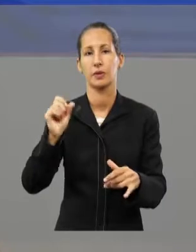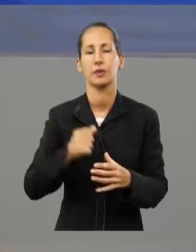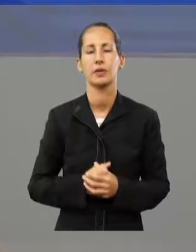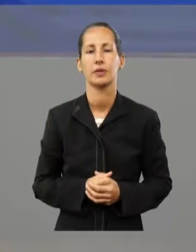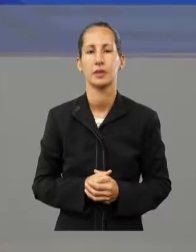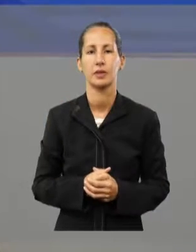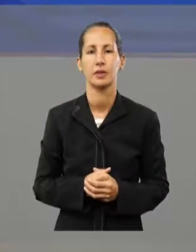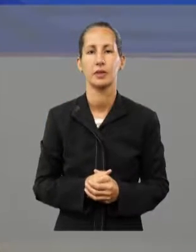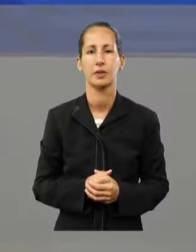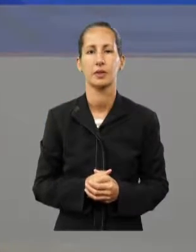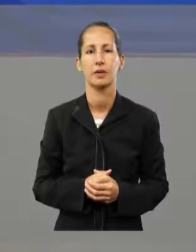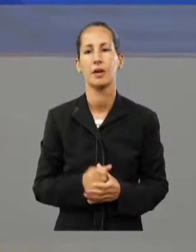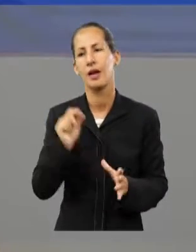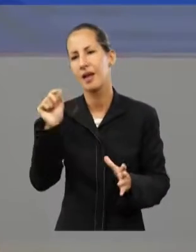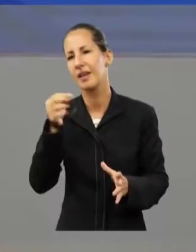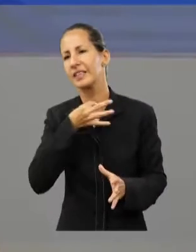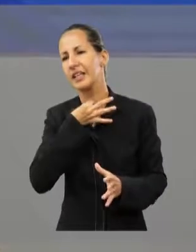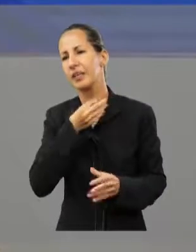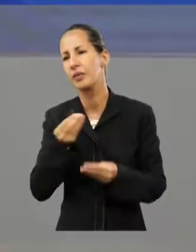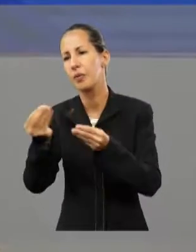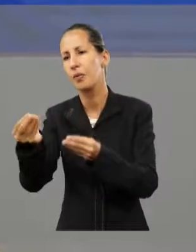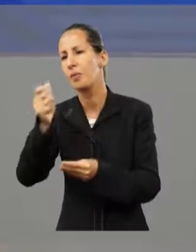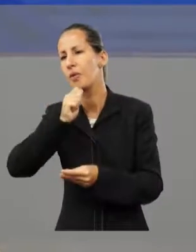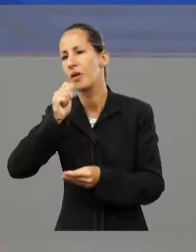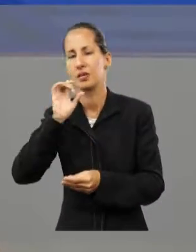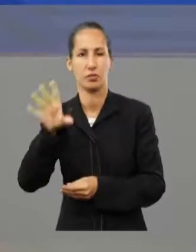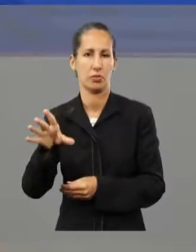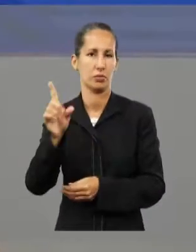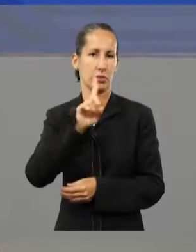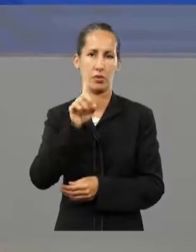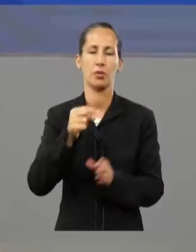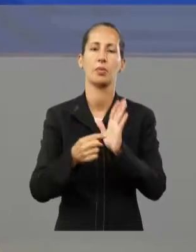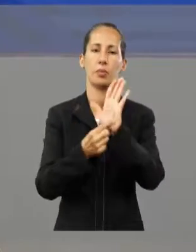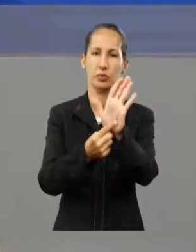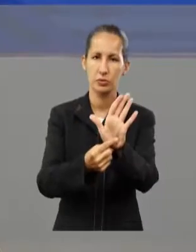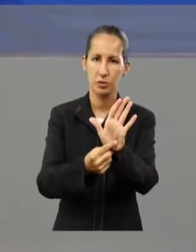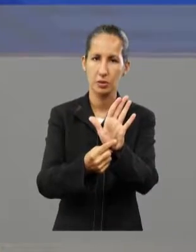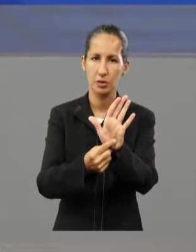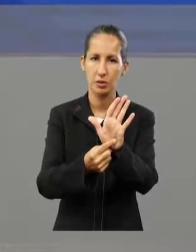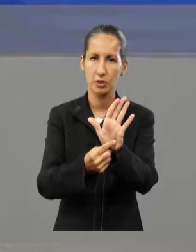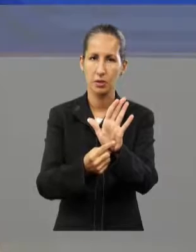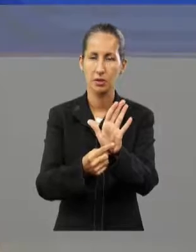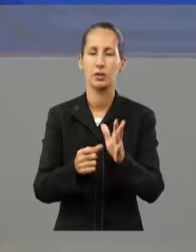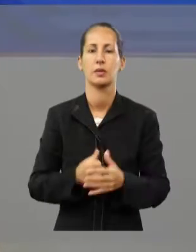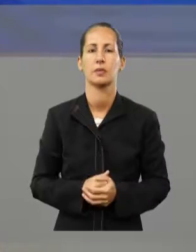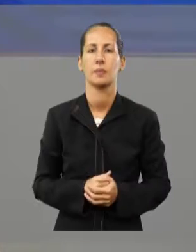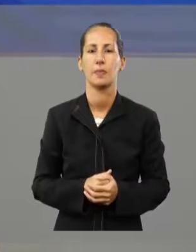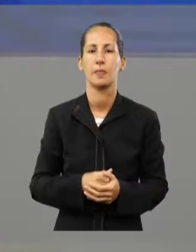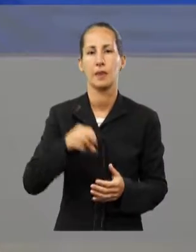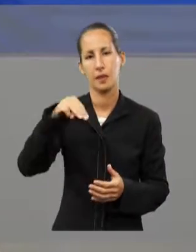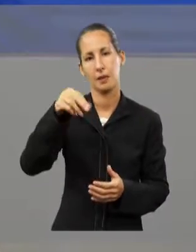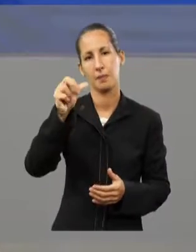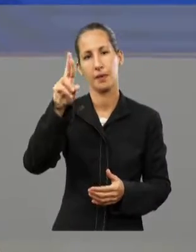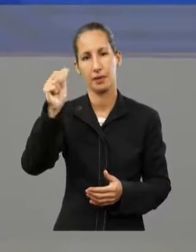né? É que, dá gosto da picolé. Não, eu vou mostrar aqui. Isso é muito, viu, Mária?